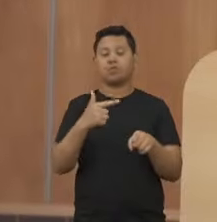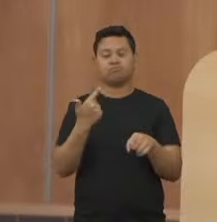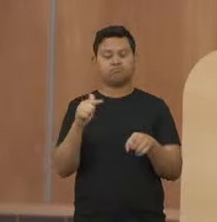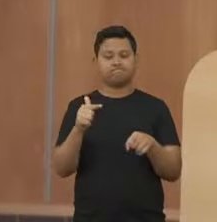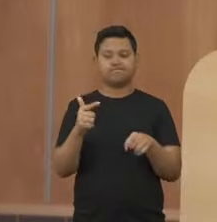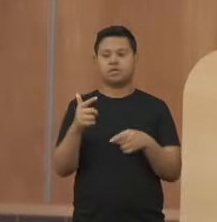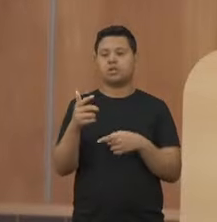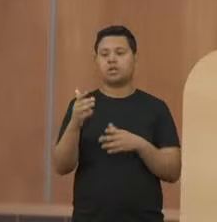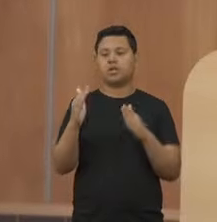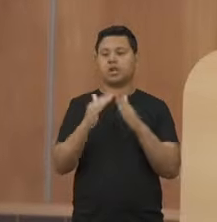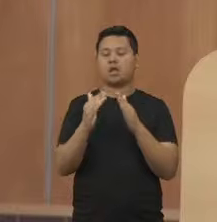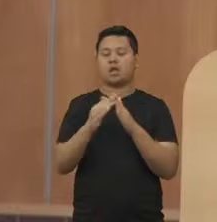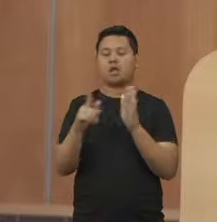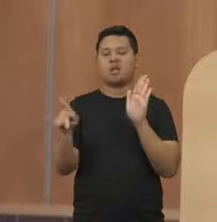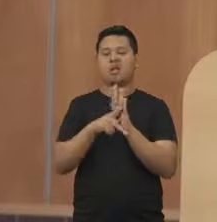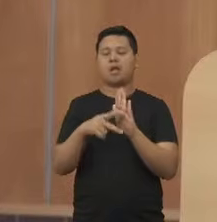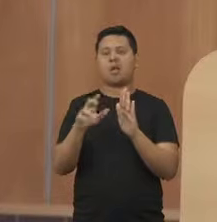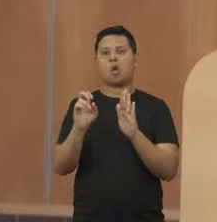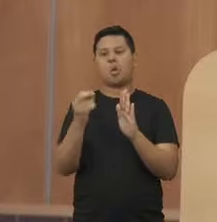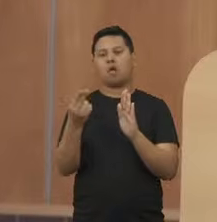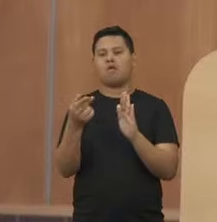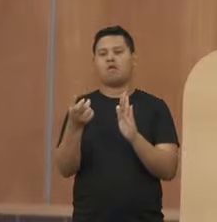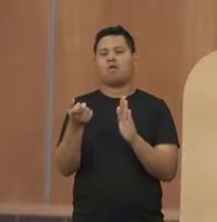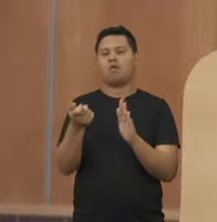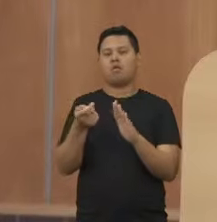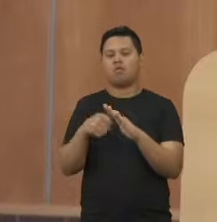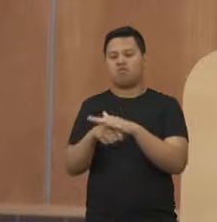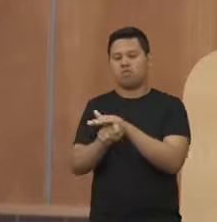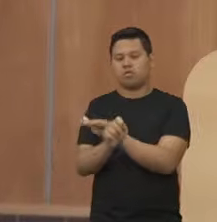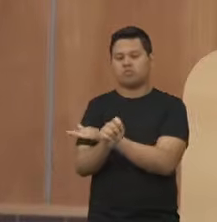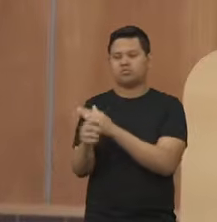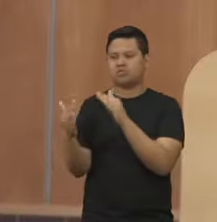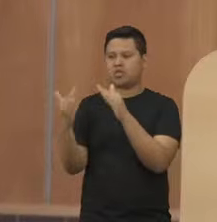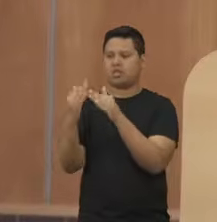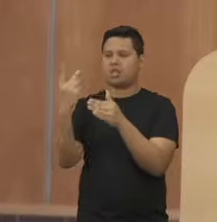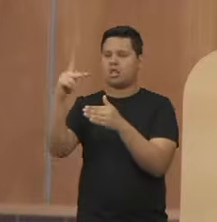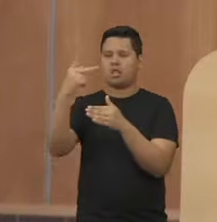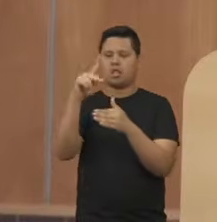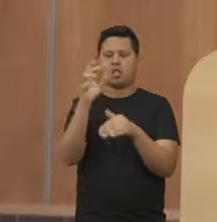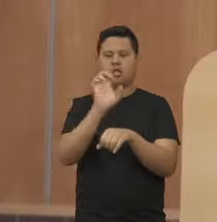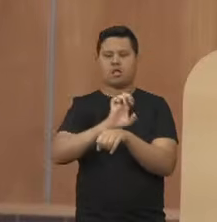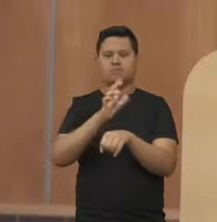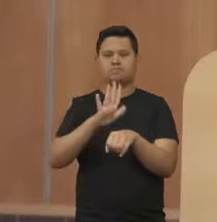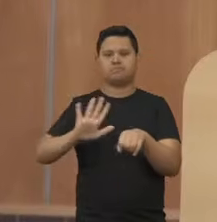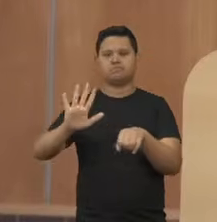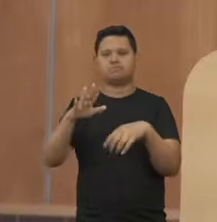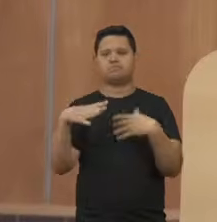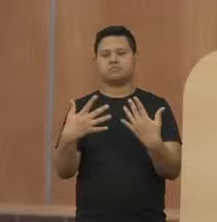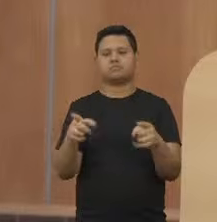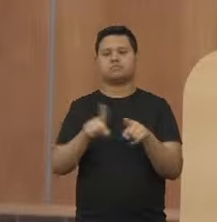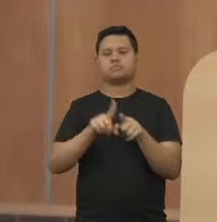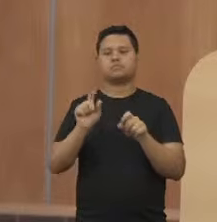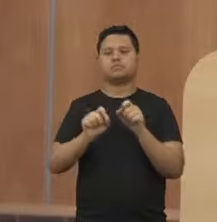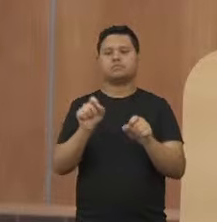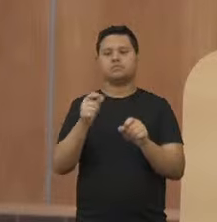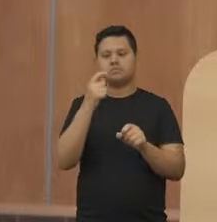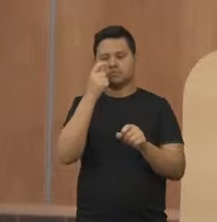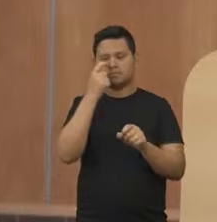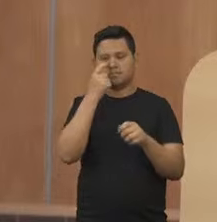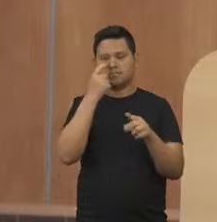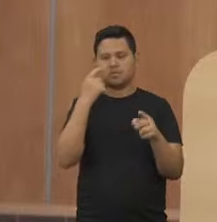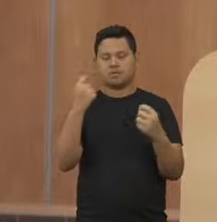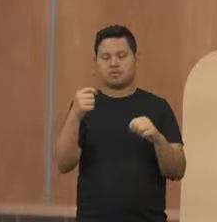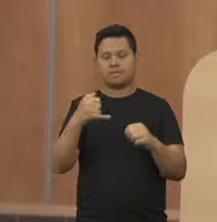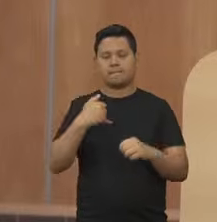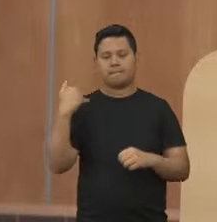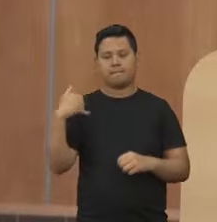ou financiamento habitacional em qualquer estado brasileiro. Então, tem algumas regras. E outra regra também é você ser maior